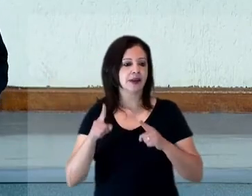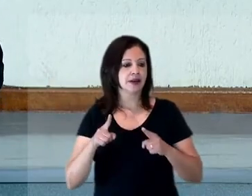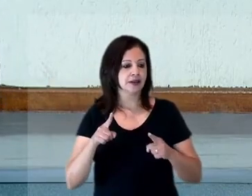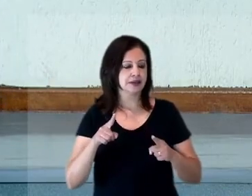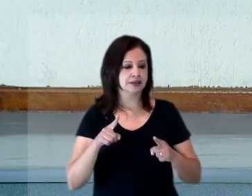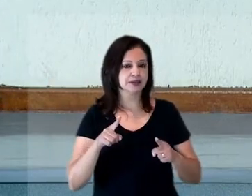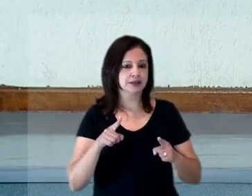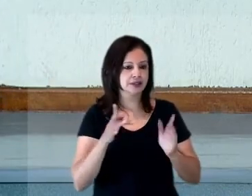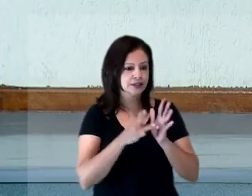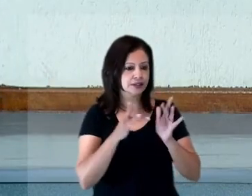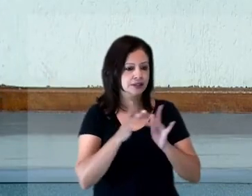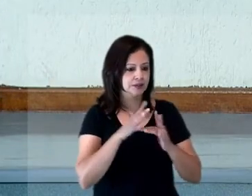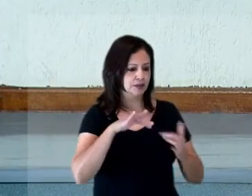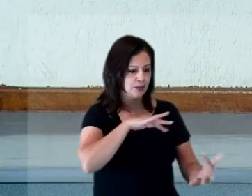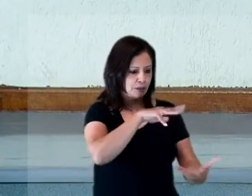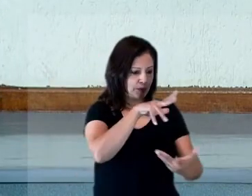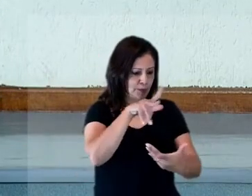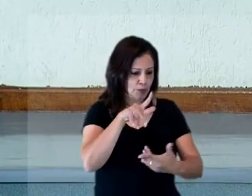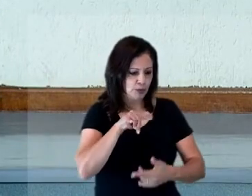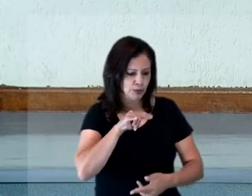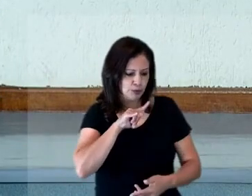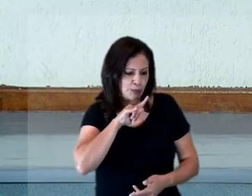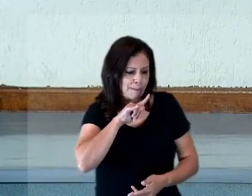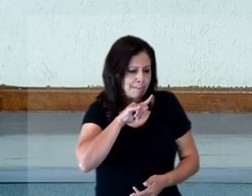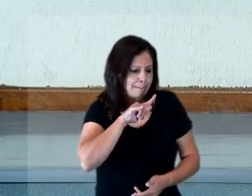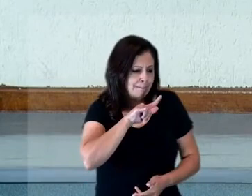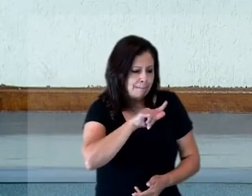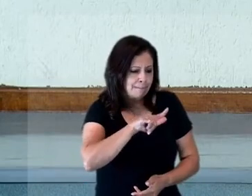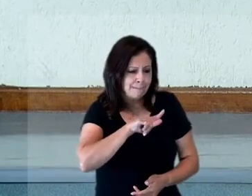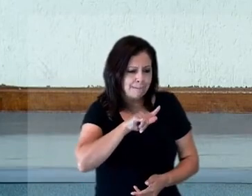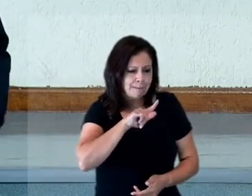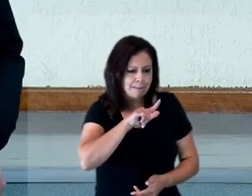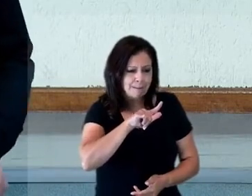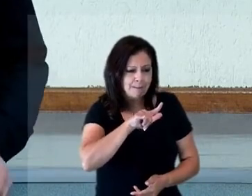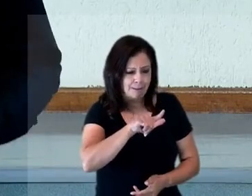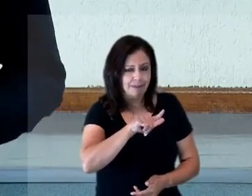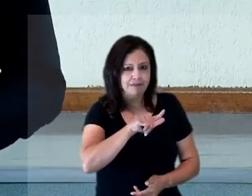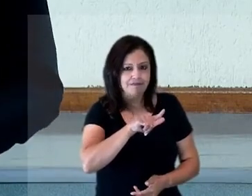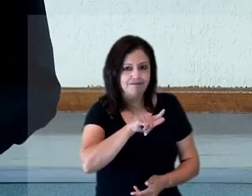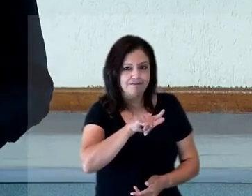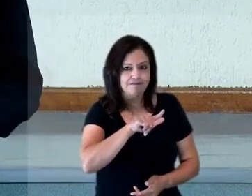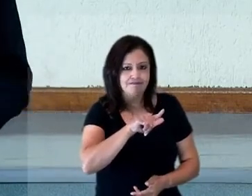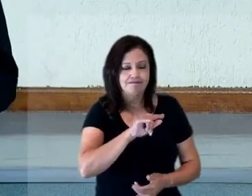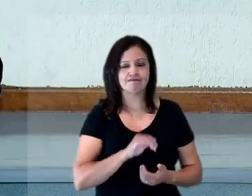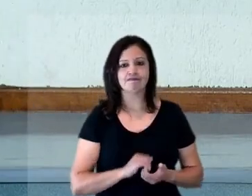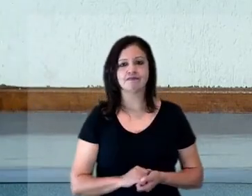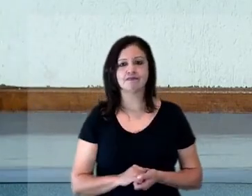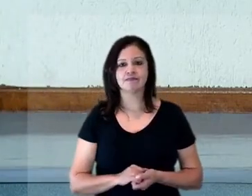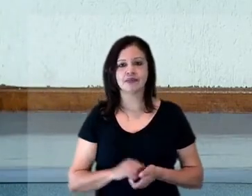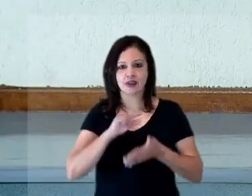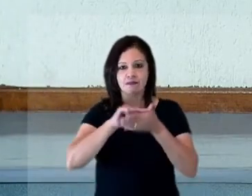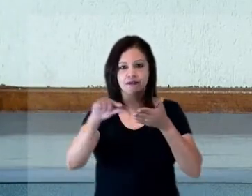mundo, amou-os até o fim. Verso 31.